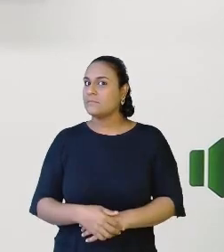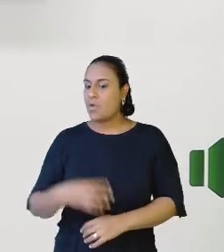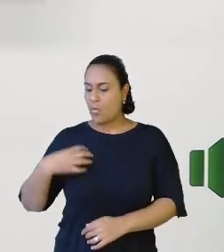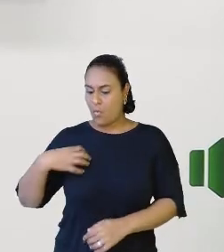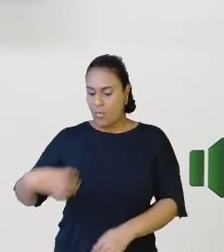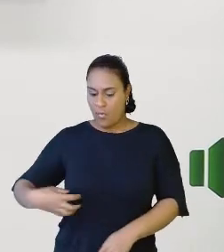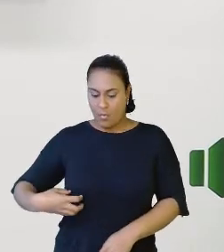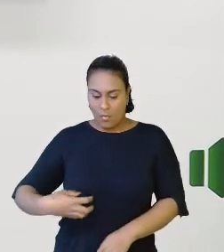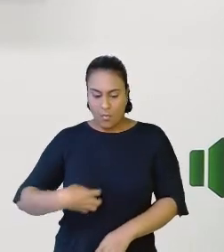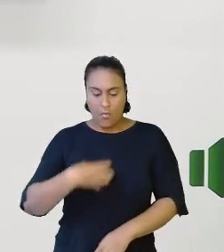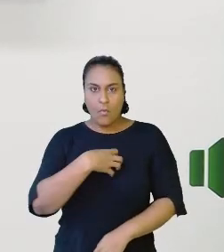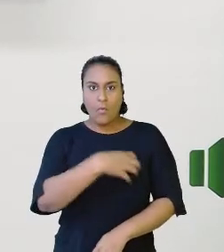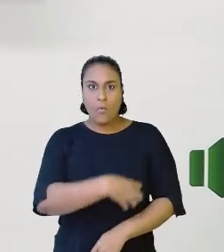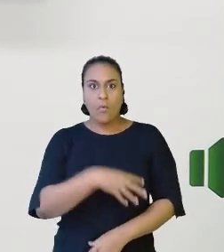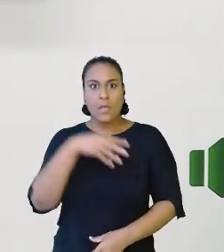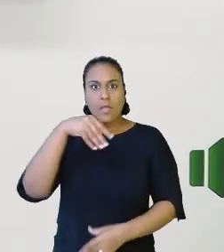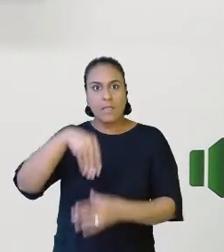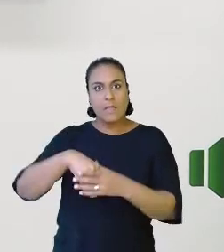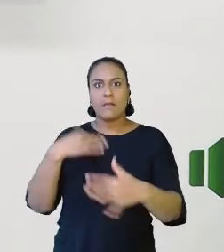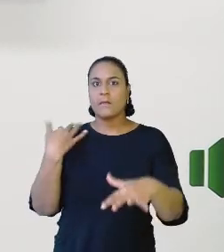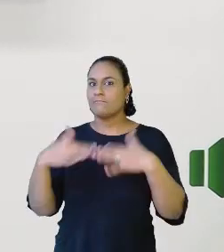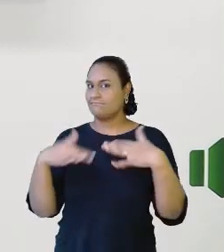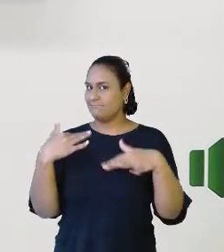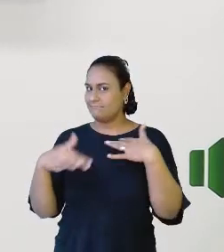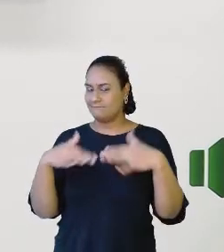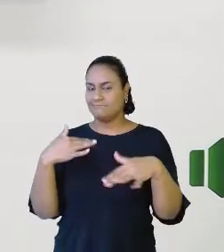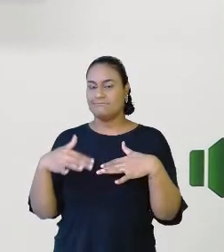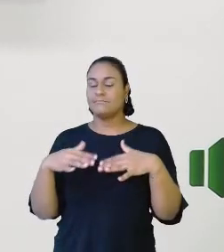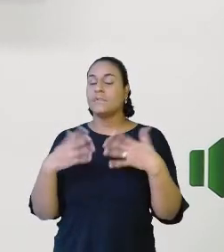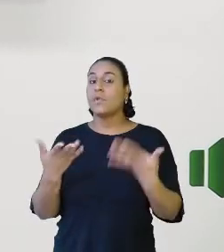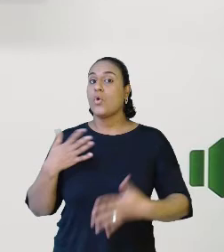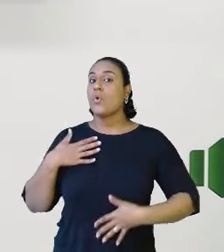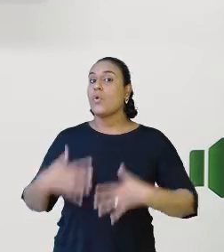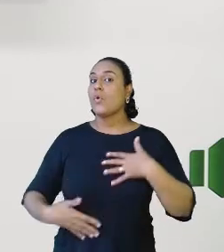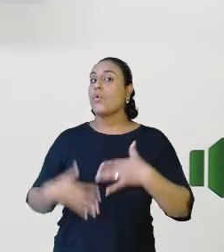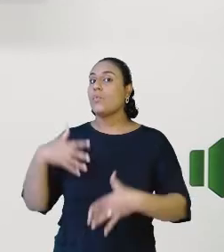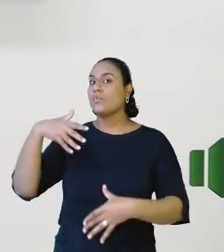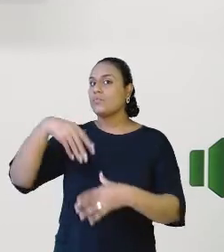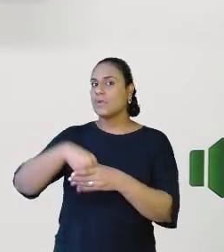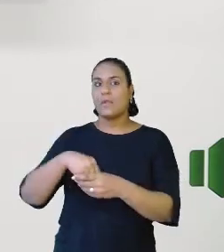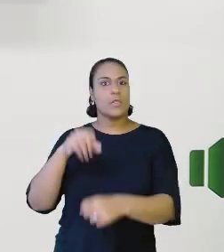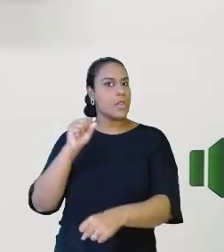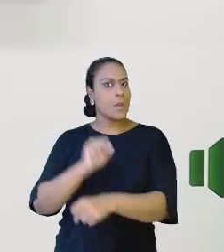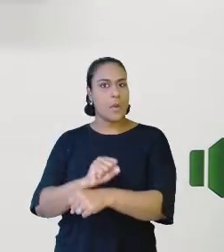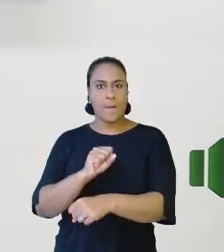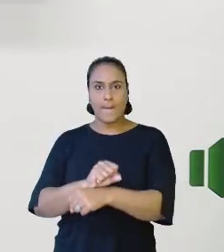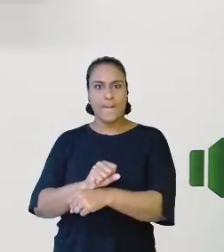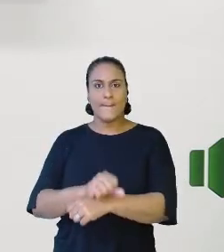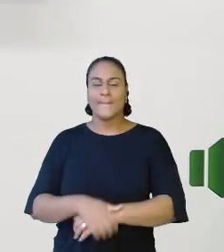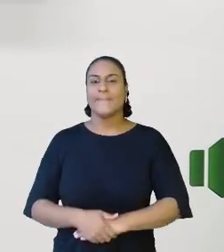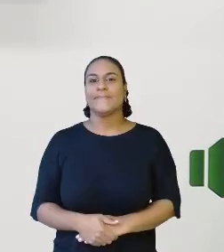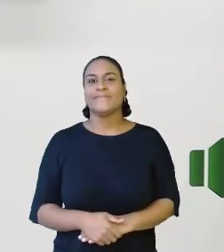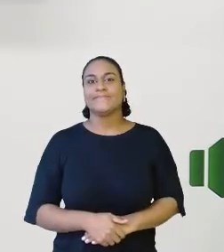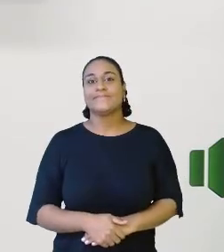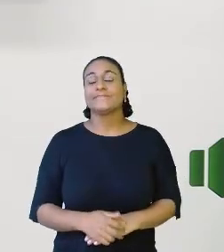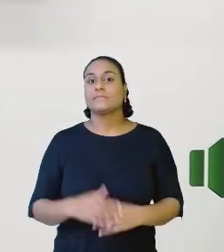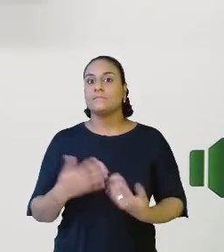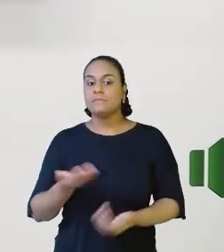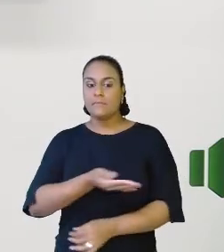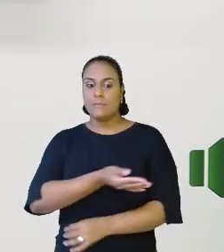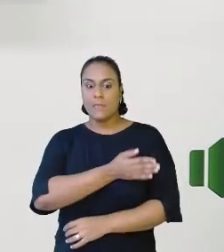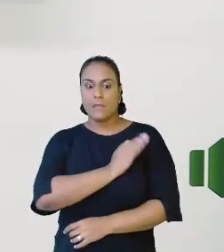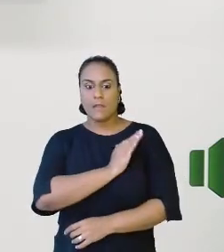órgãos internos, eles estão se movimentando. Então, o nosso corpo, ele não para. E o